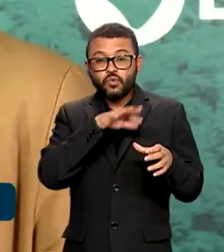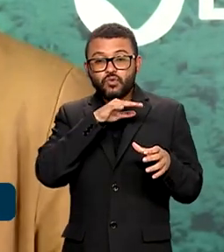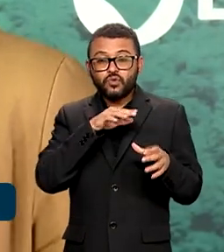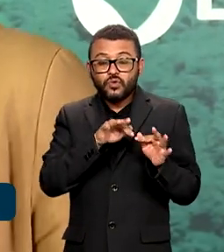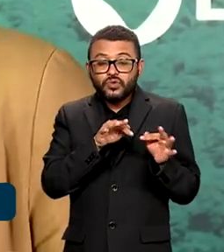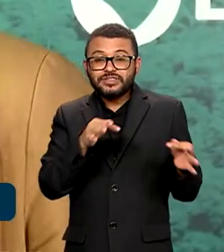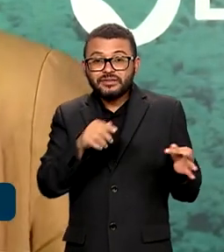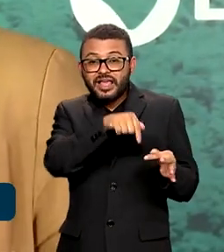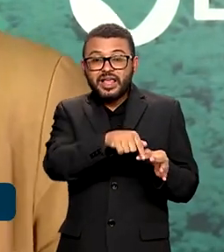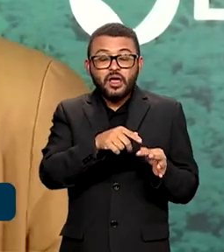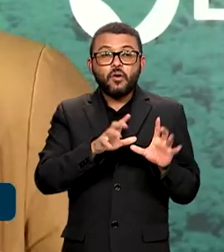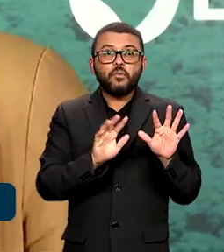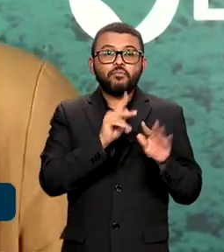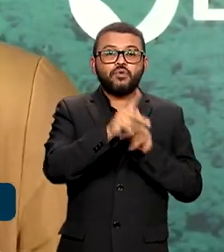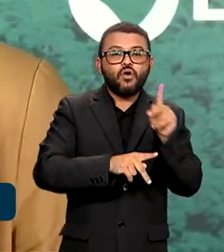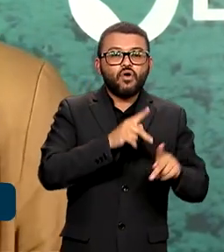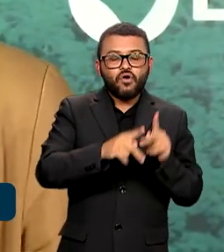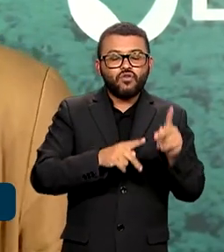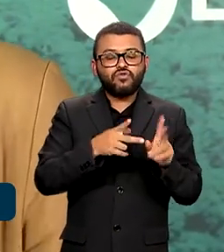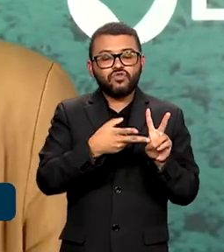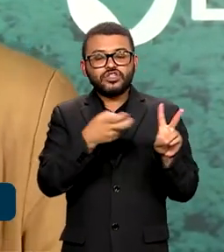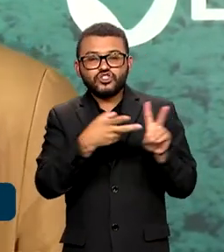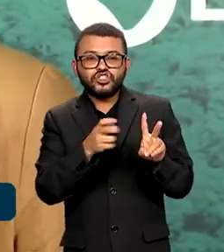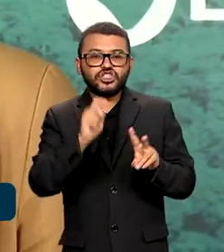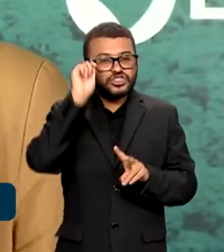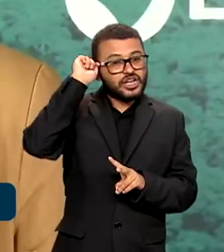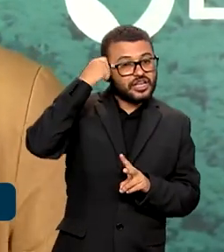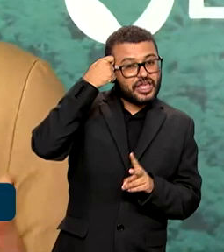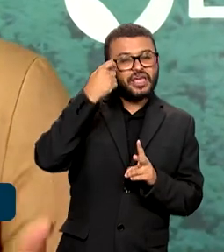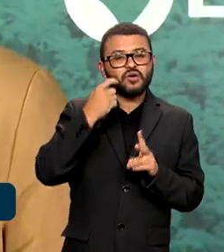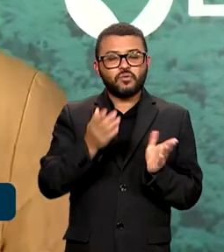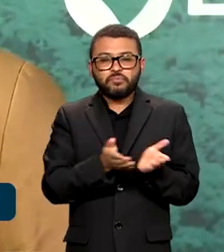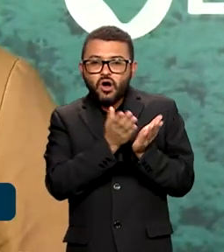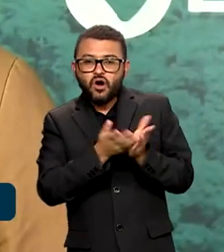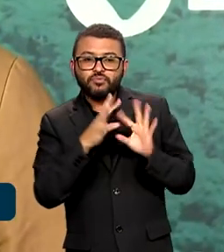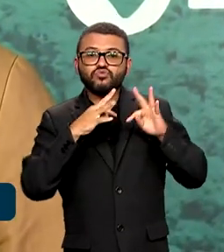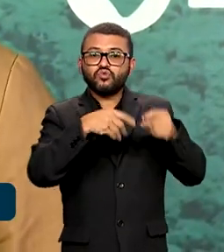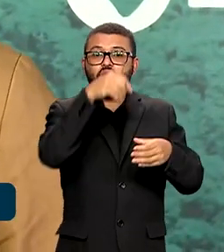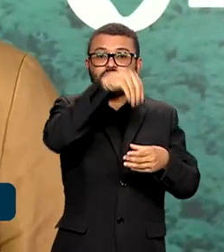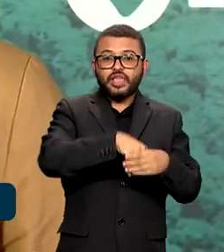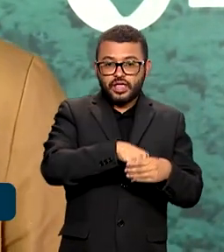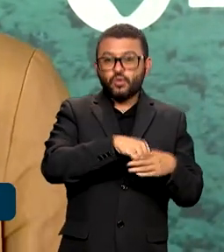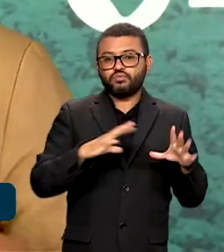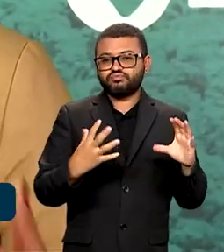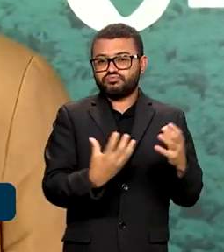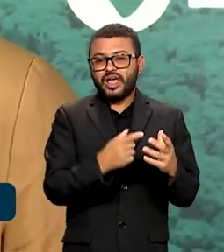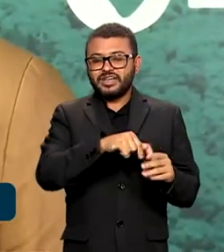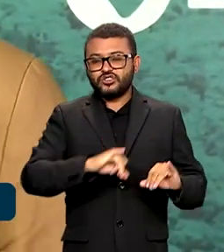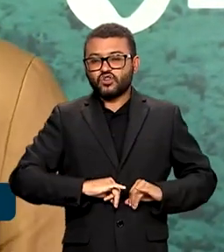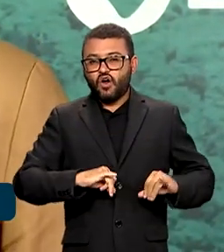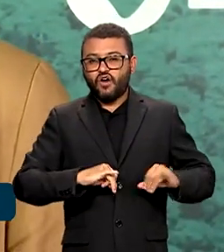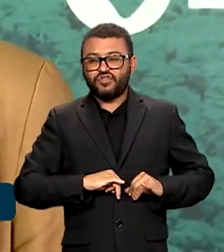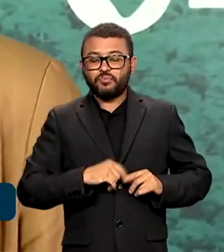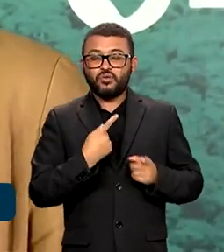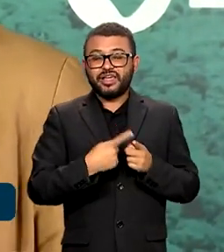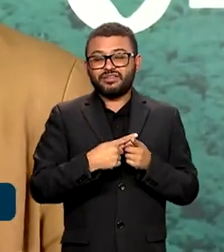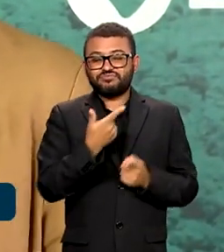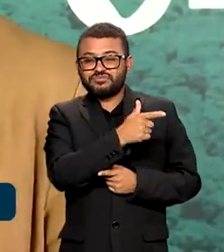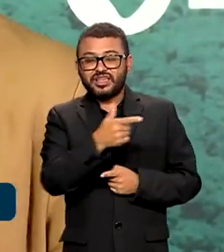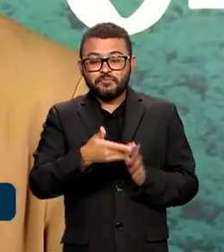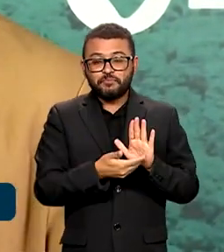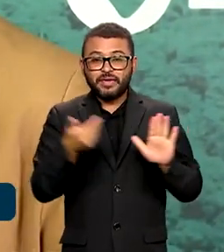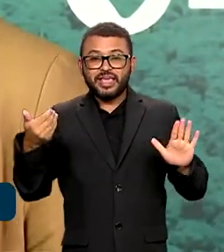o lado das pessoas negras, indígenas, pobres, que são as pessoas que normalmente sofrem, né, as perdas das suas terras e também